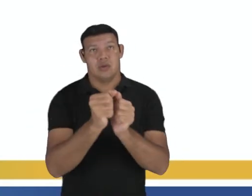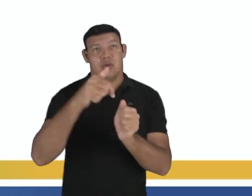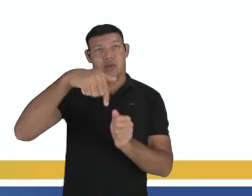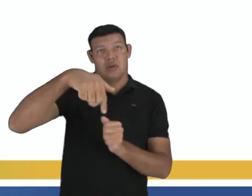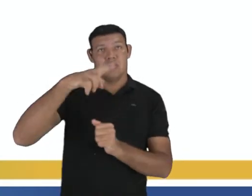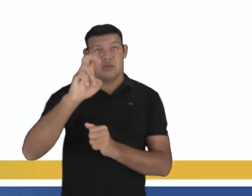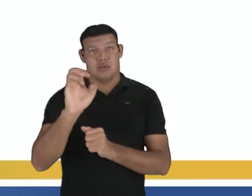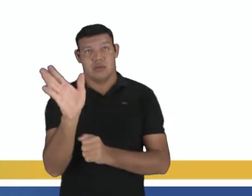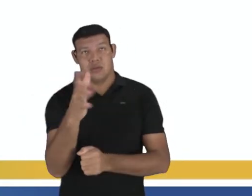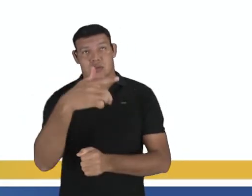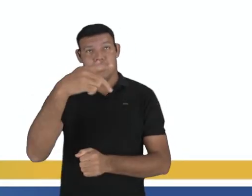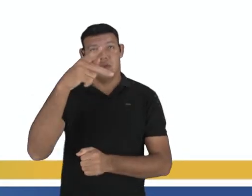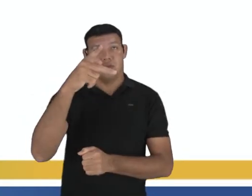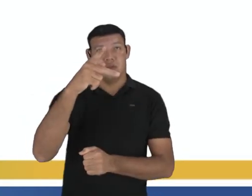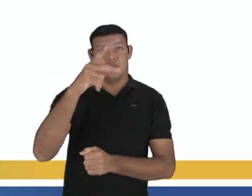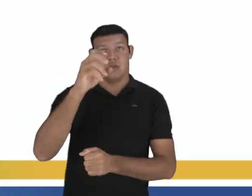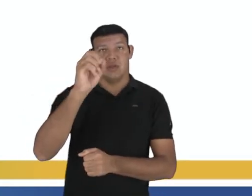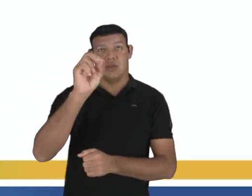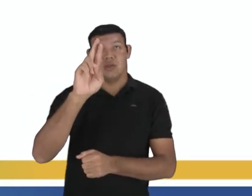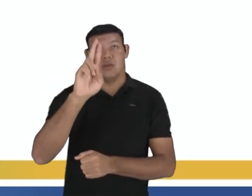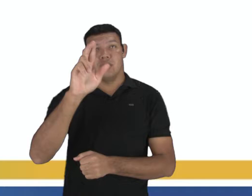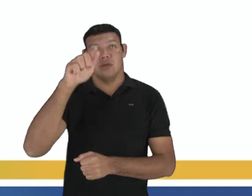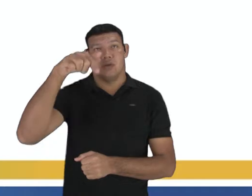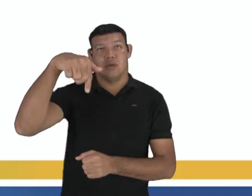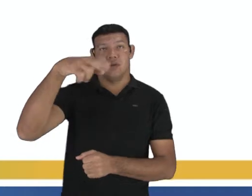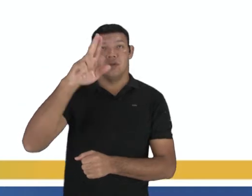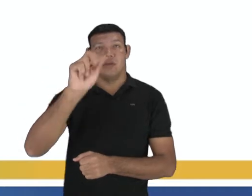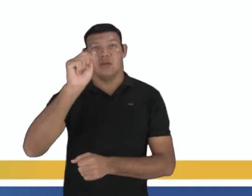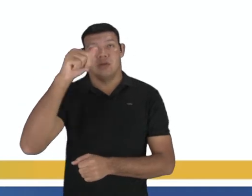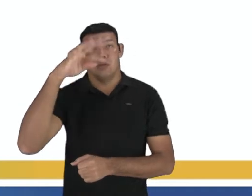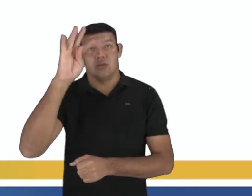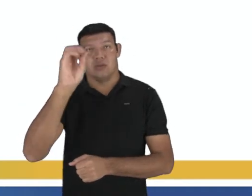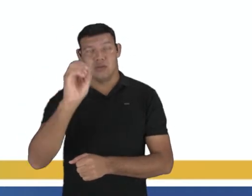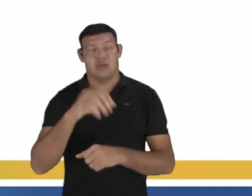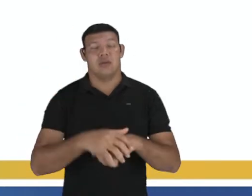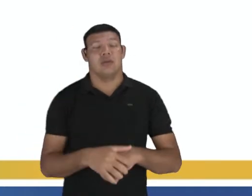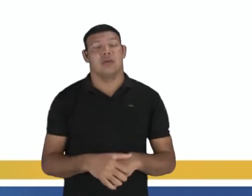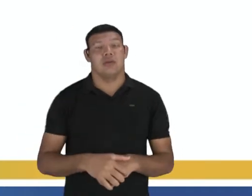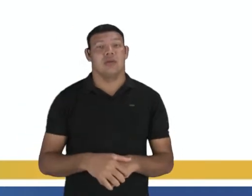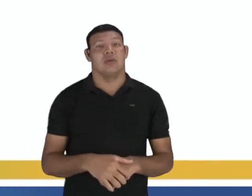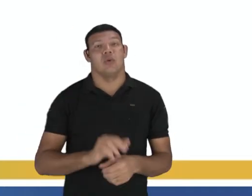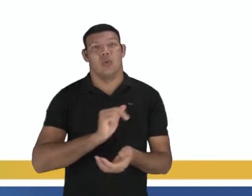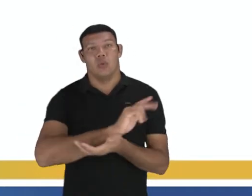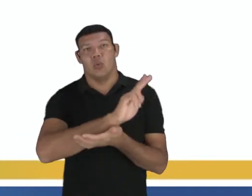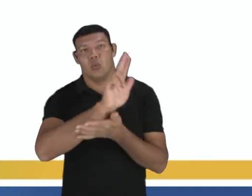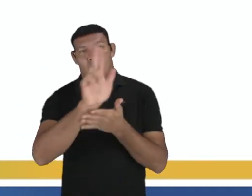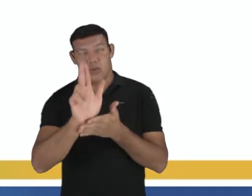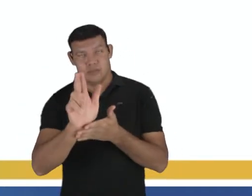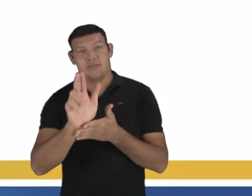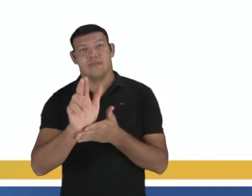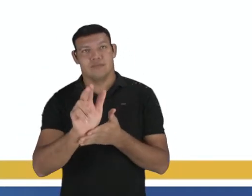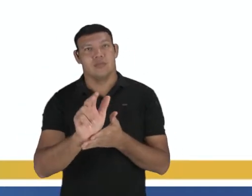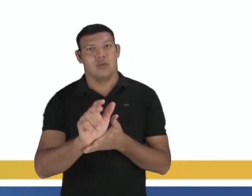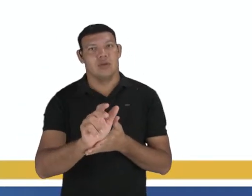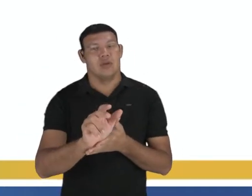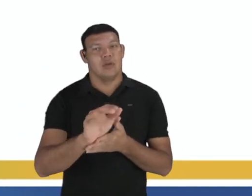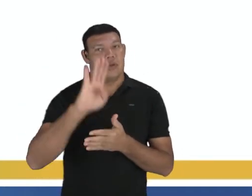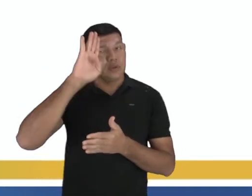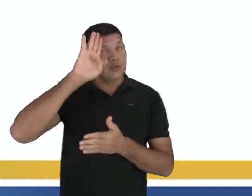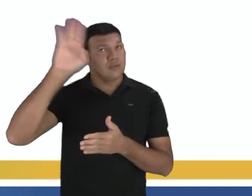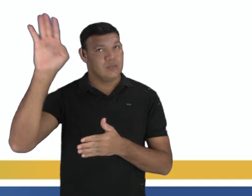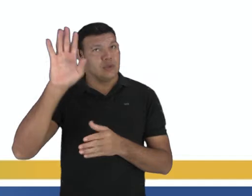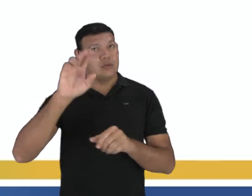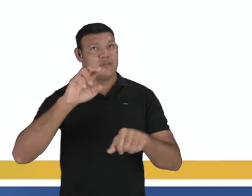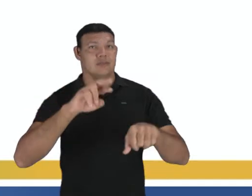outros mais. Mas esses são os mais utilizados. Exemplo, eu não posso comer lasanha, pois, olha a explicação